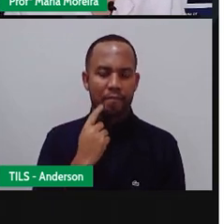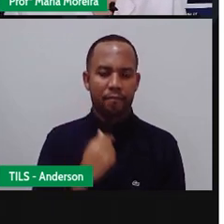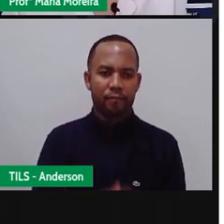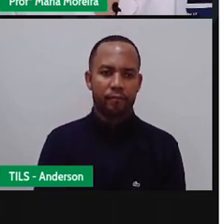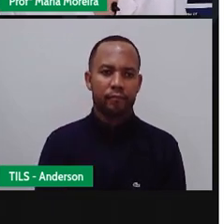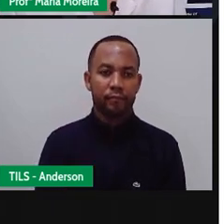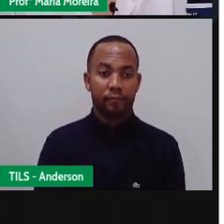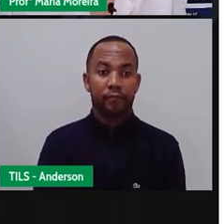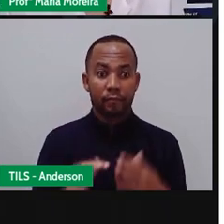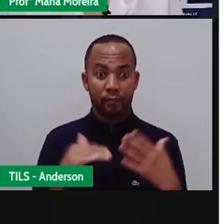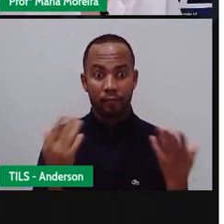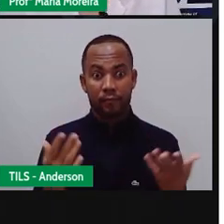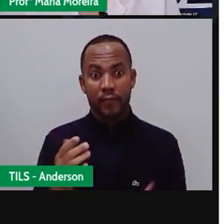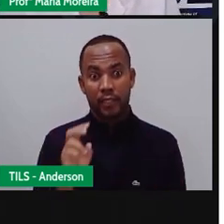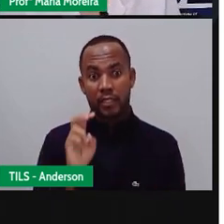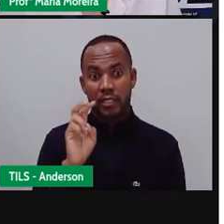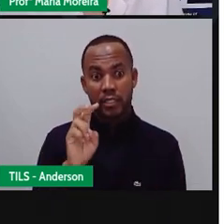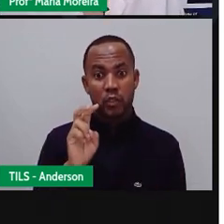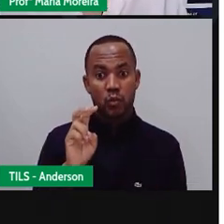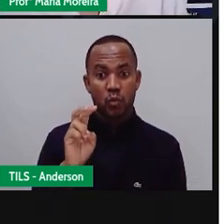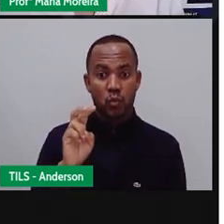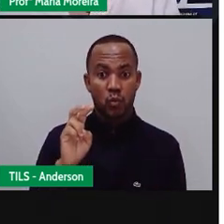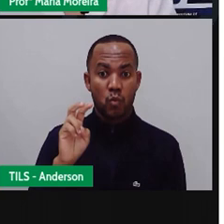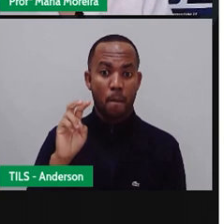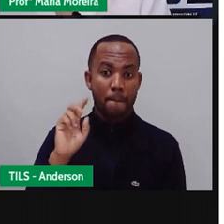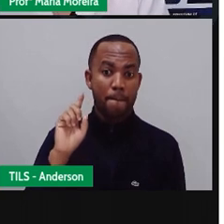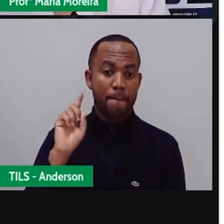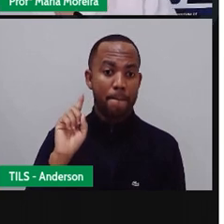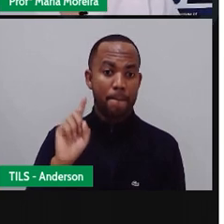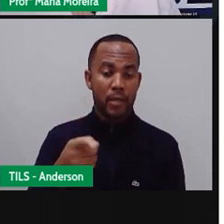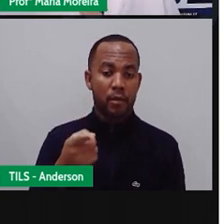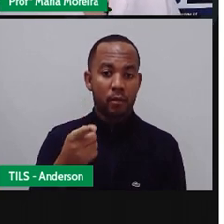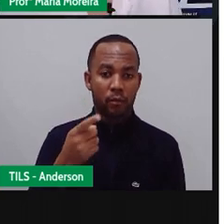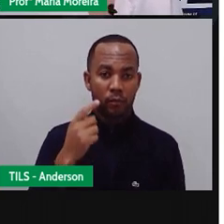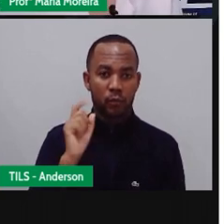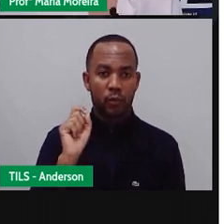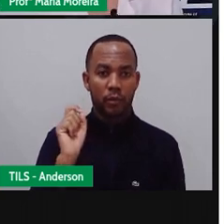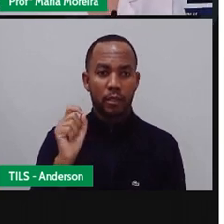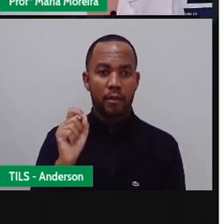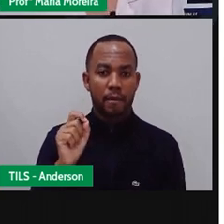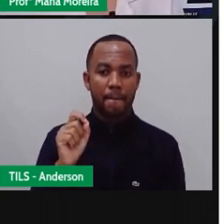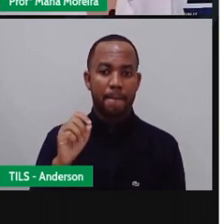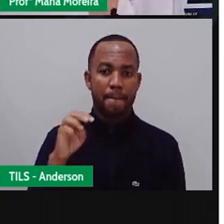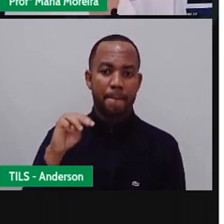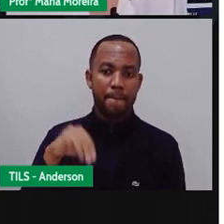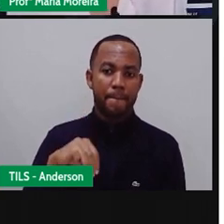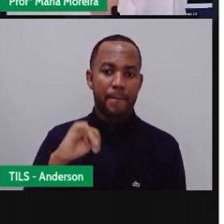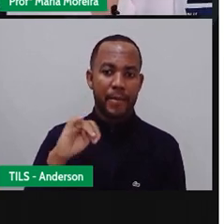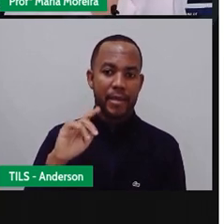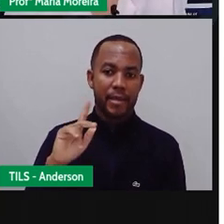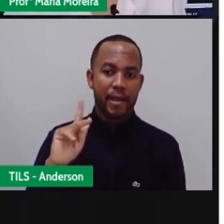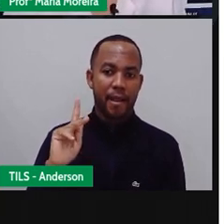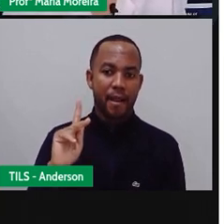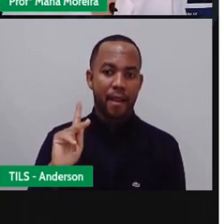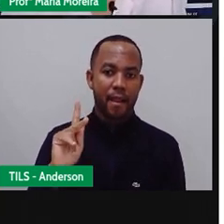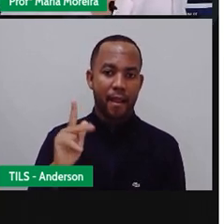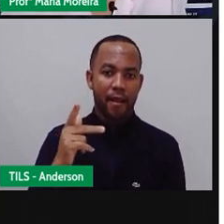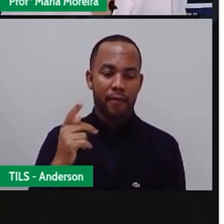5.623 quando eu falo 5.000 O'Neill milhar